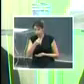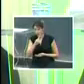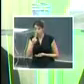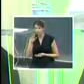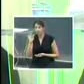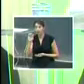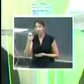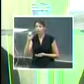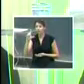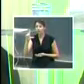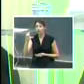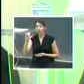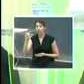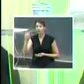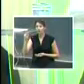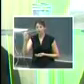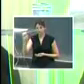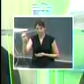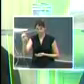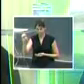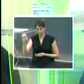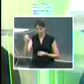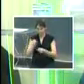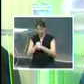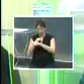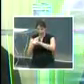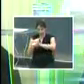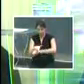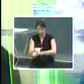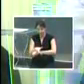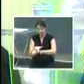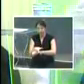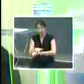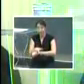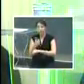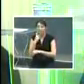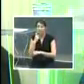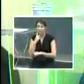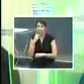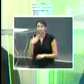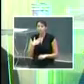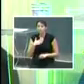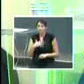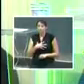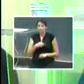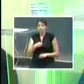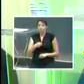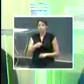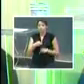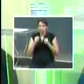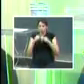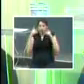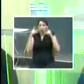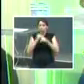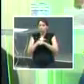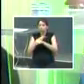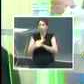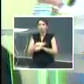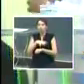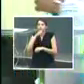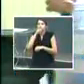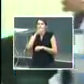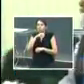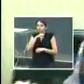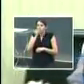uma madrugada de quinta para sexta-feira, acordou agonizando. Eu levei ele para o hospital lá em Medianeira, eu estava trabalhando na